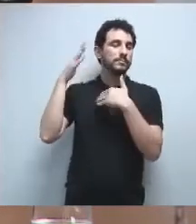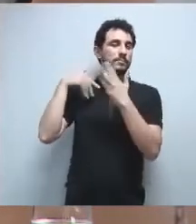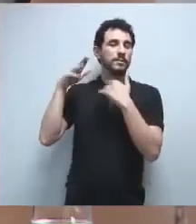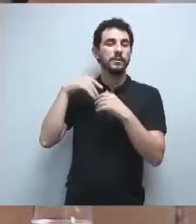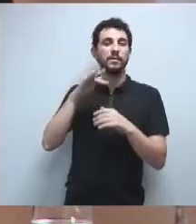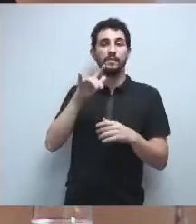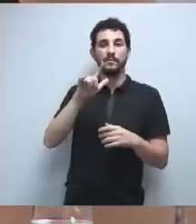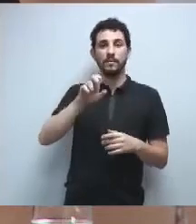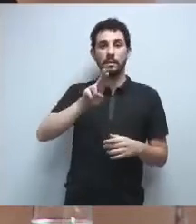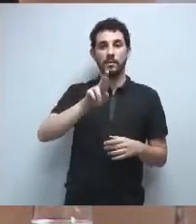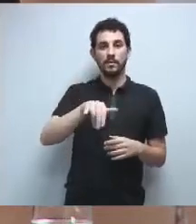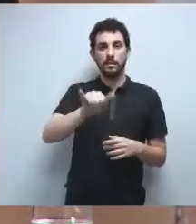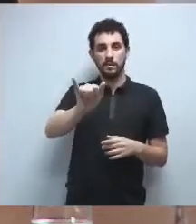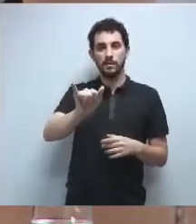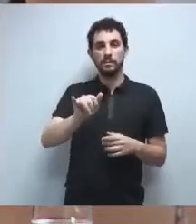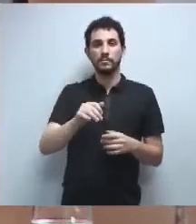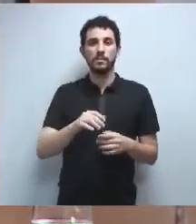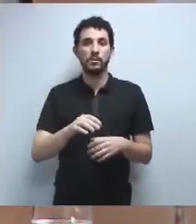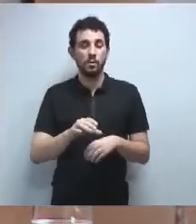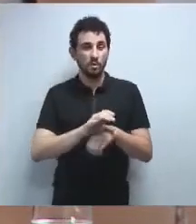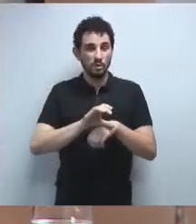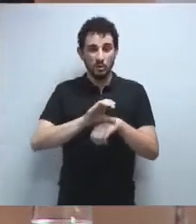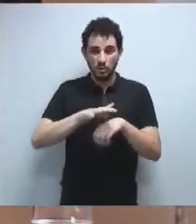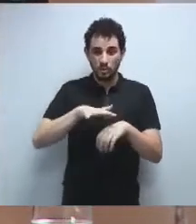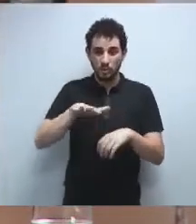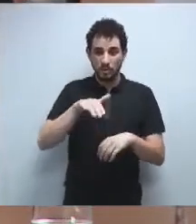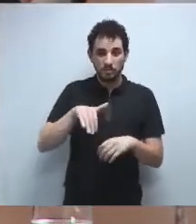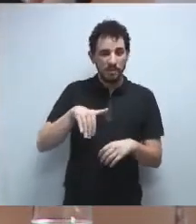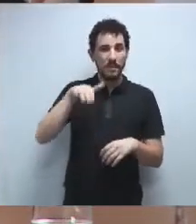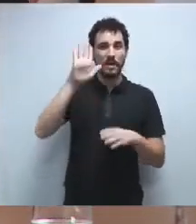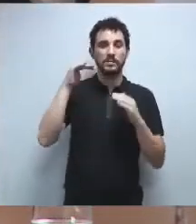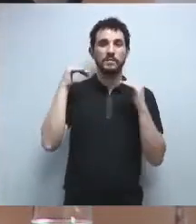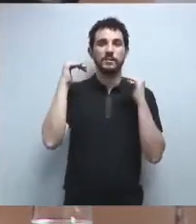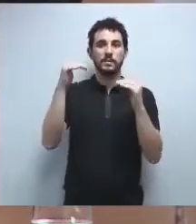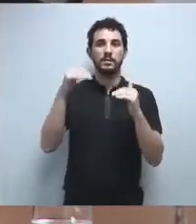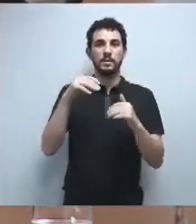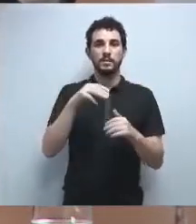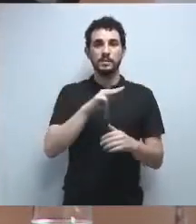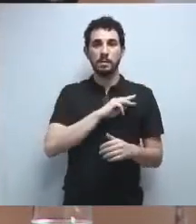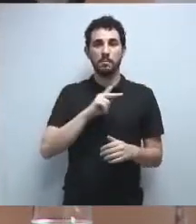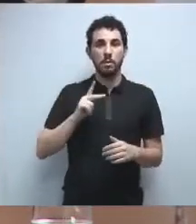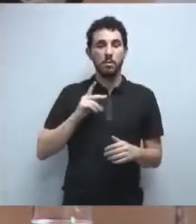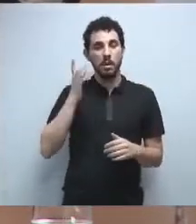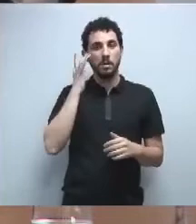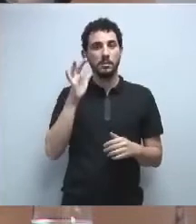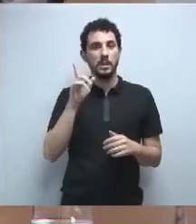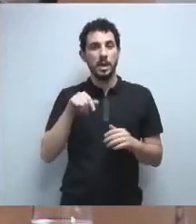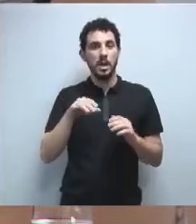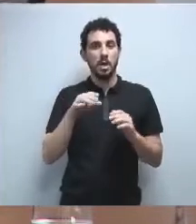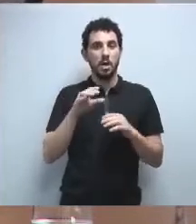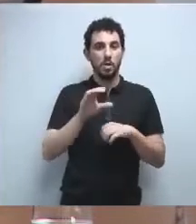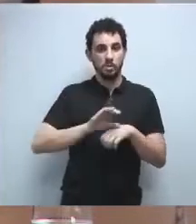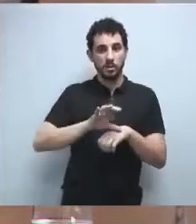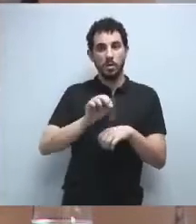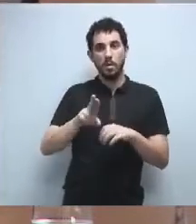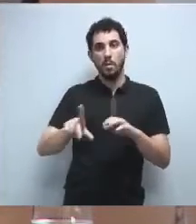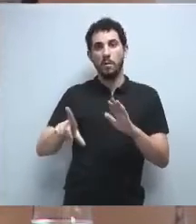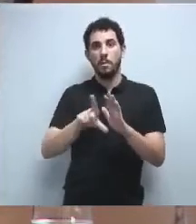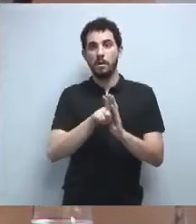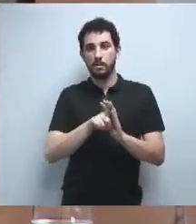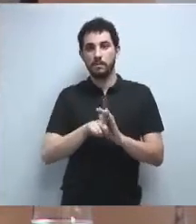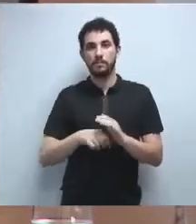quando o fleury diz que uma das constituições mais avançadas a respeito o ministério público não sei se era condição a lei é